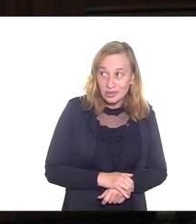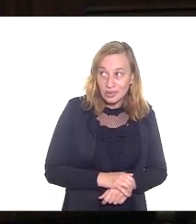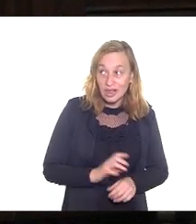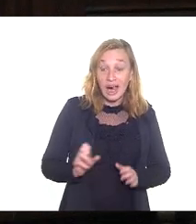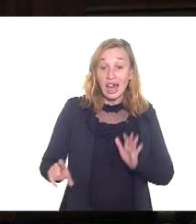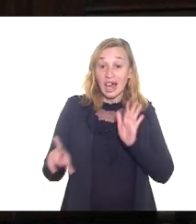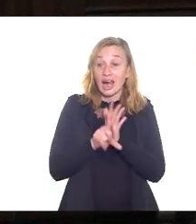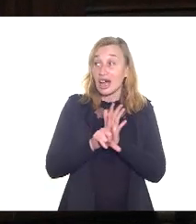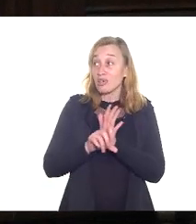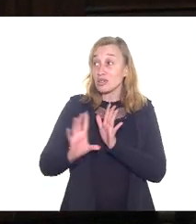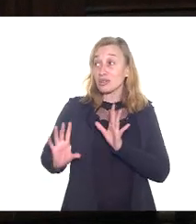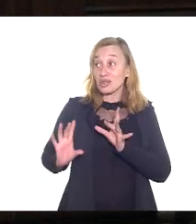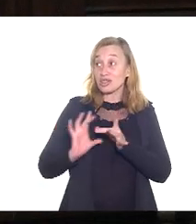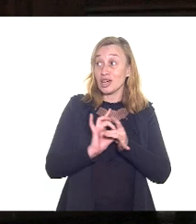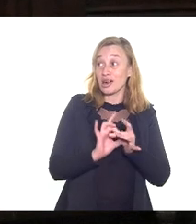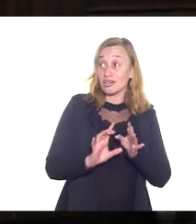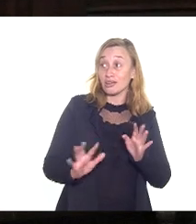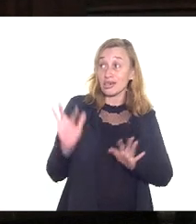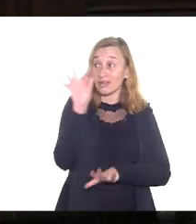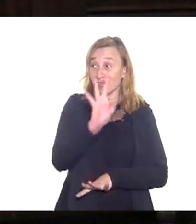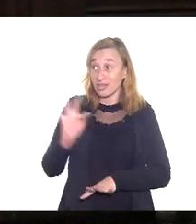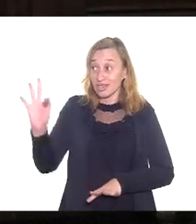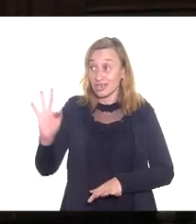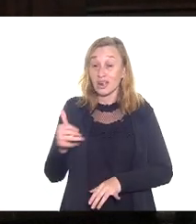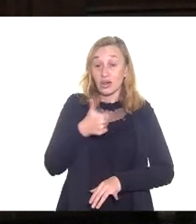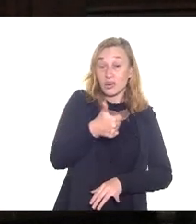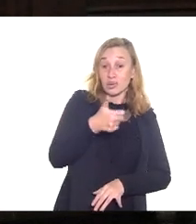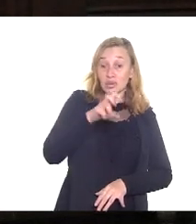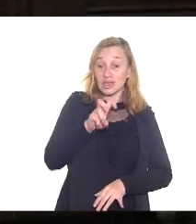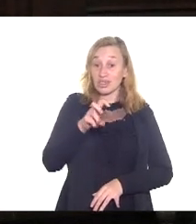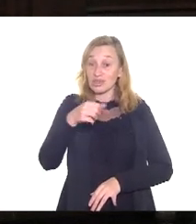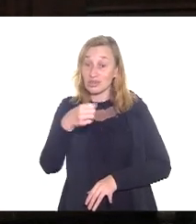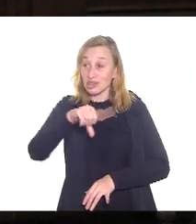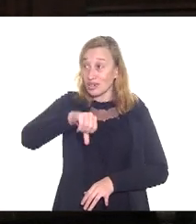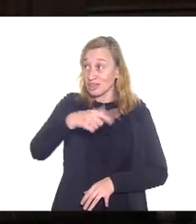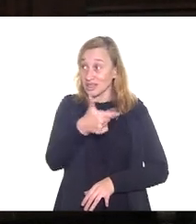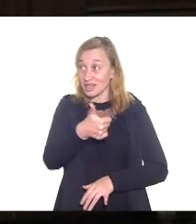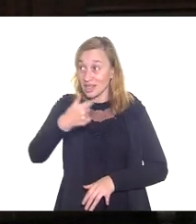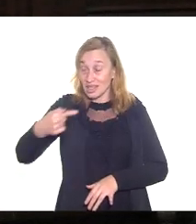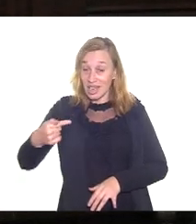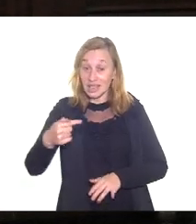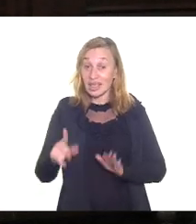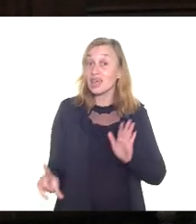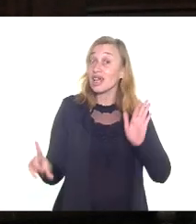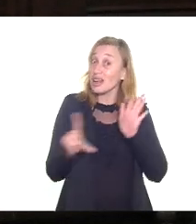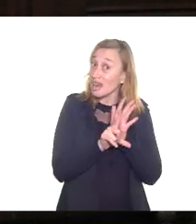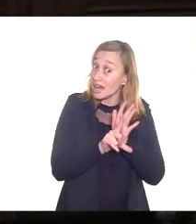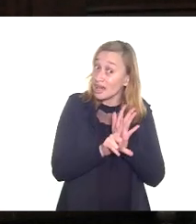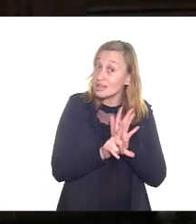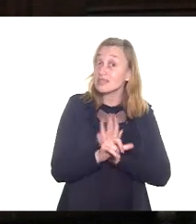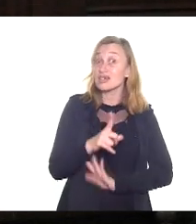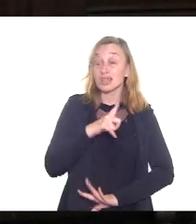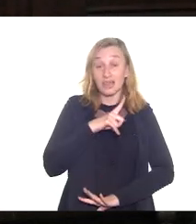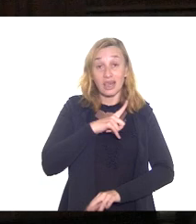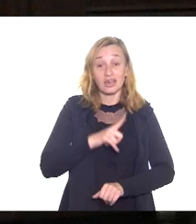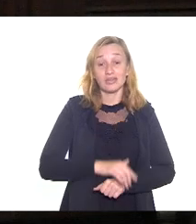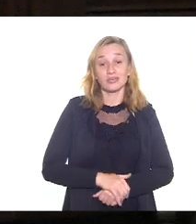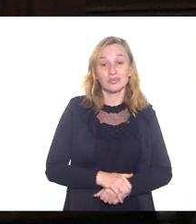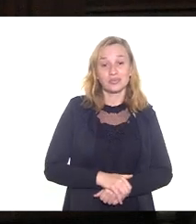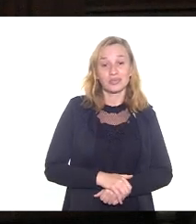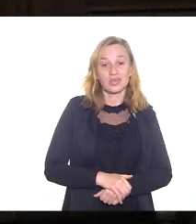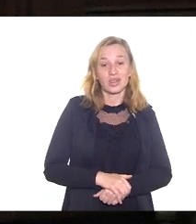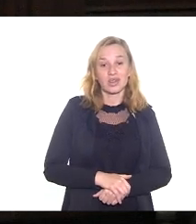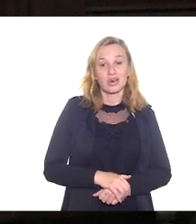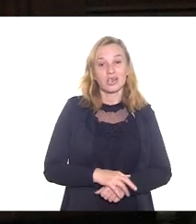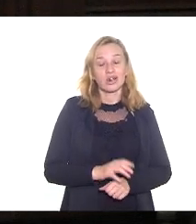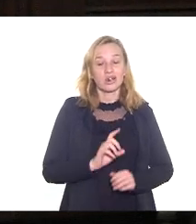Complementar Federal, que é a lei do, uma das leis, 159 de 17, que é uma das leis que rege o